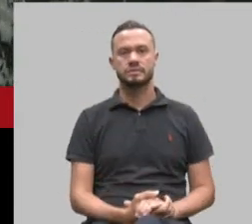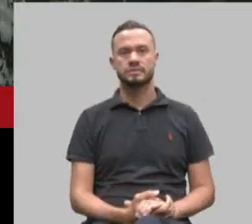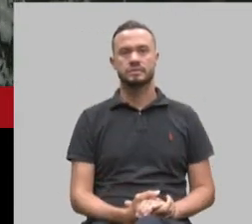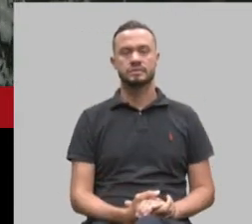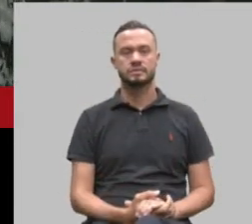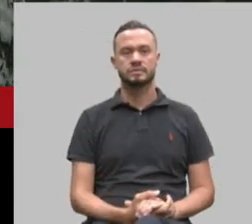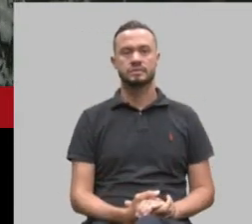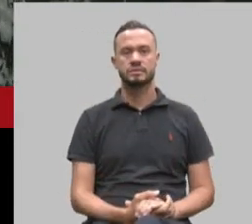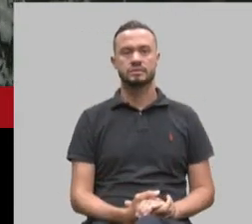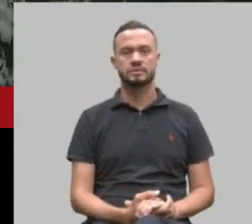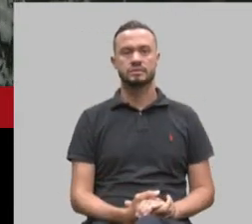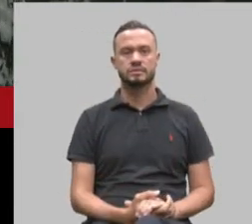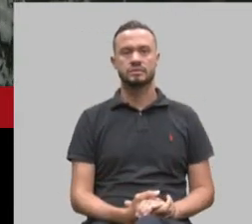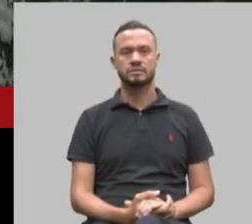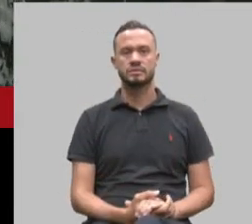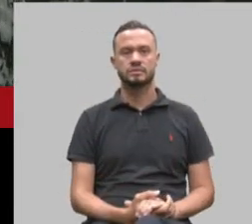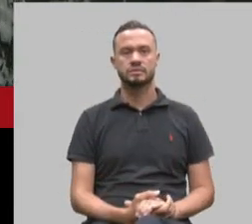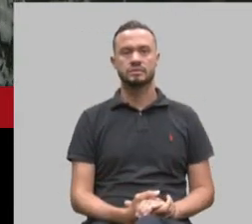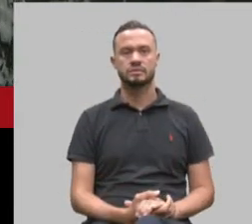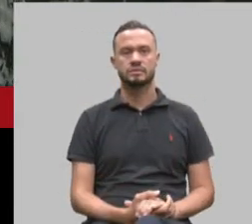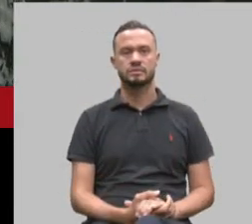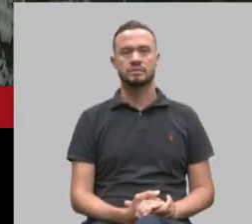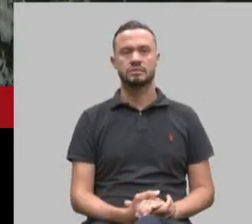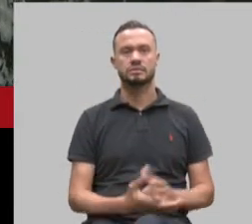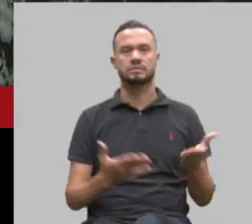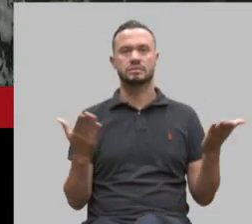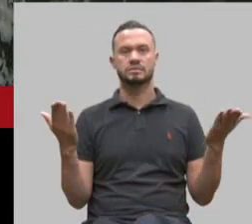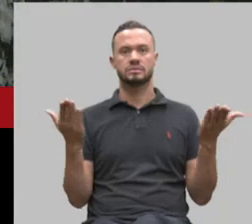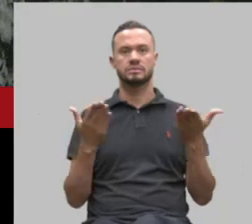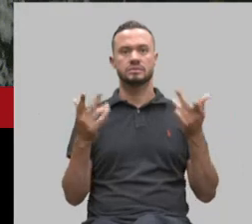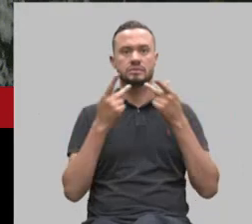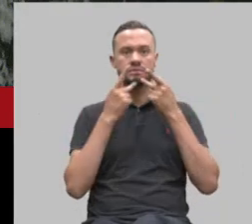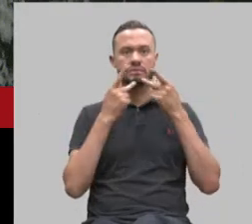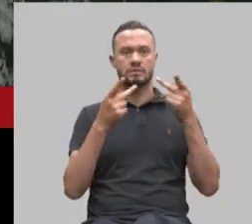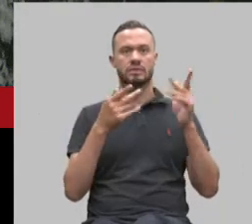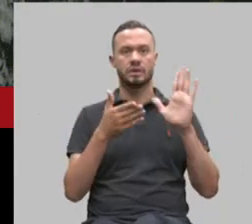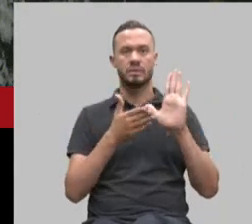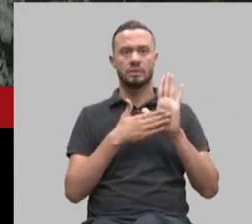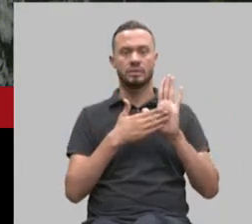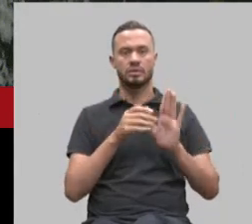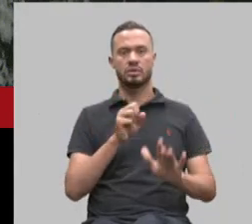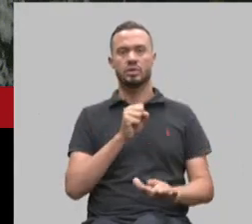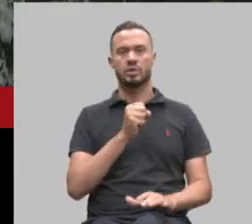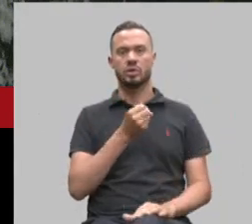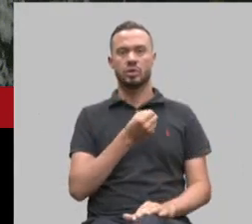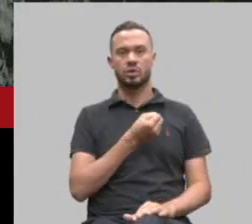encerradas agora nós vamos passar PR oradora da proposta de número